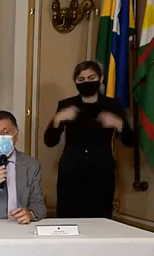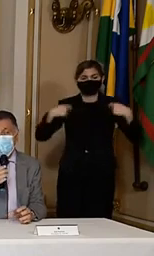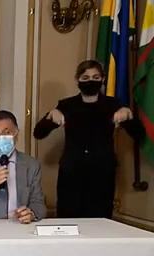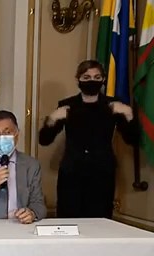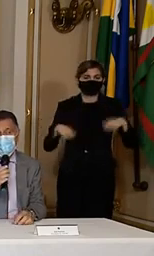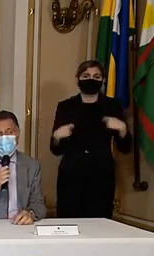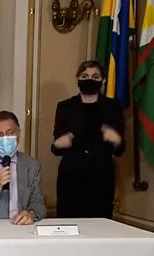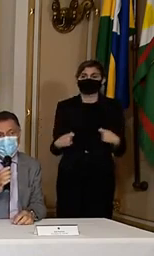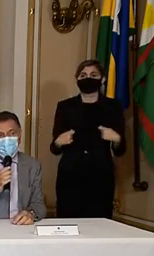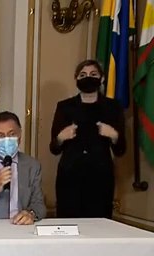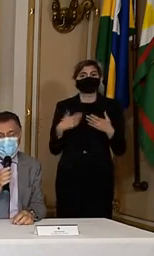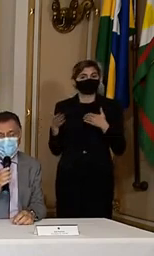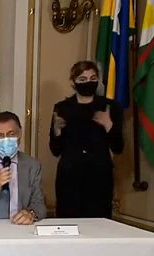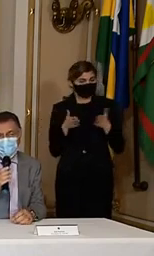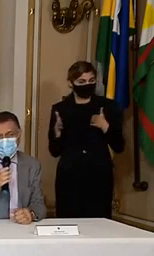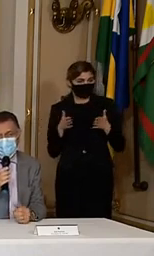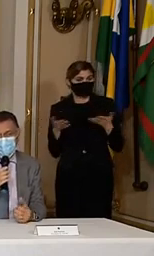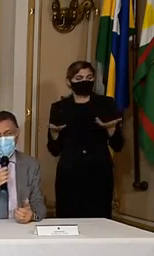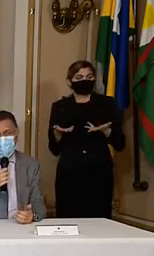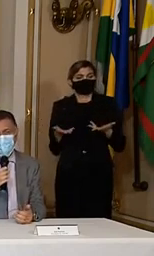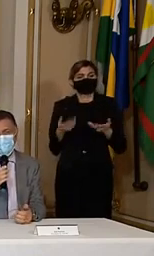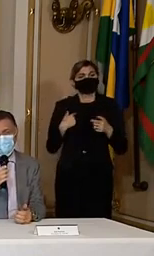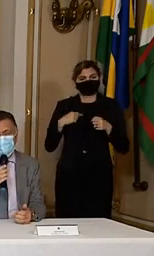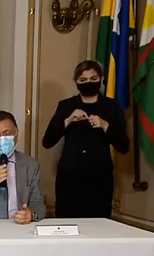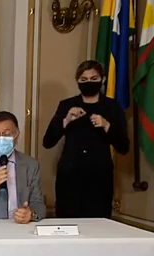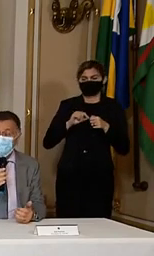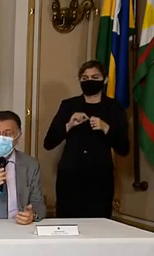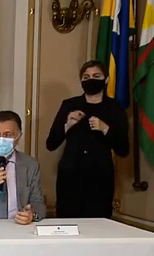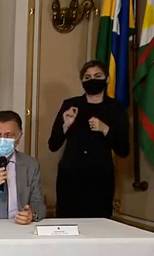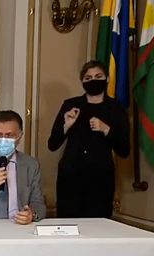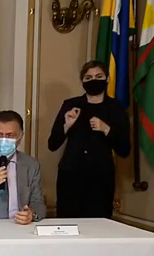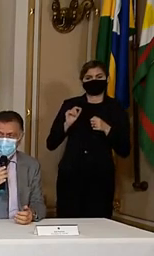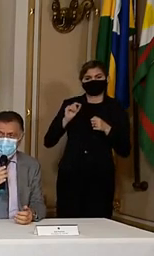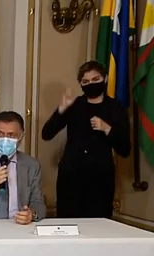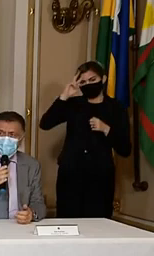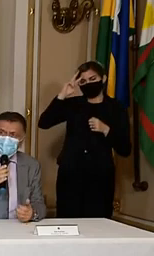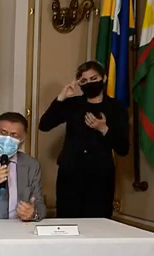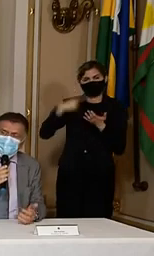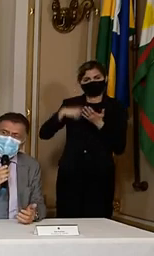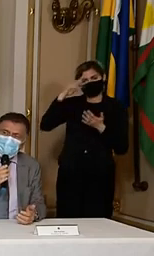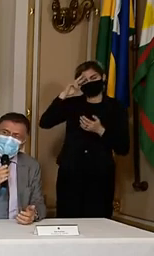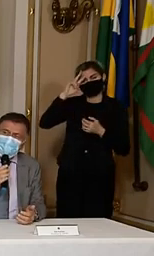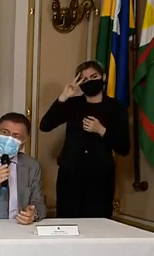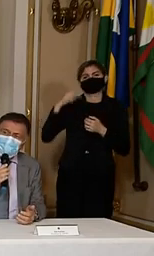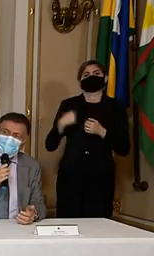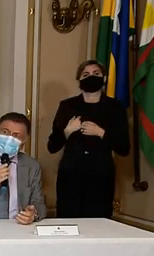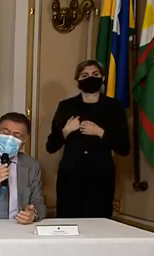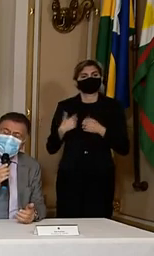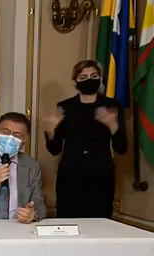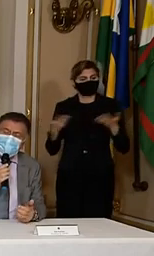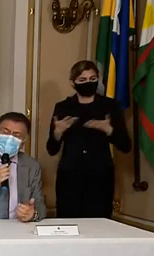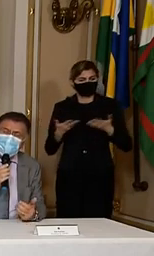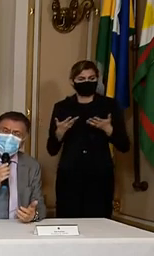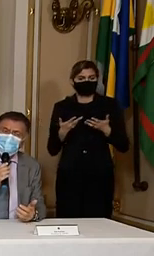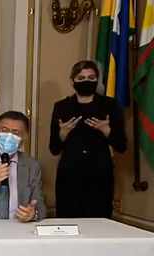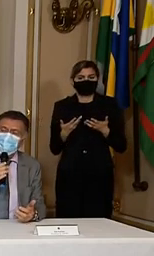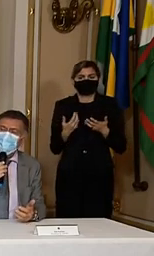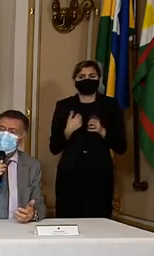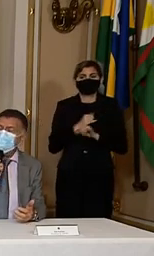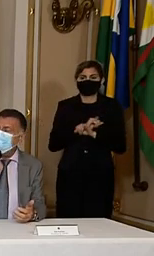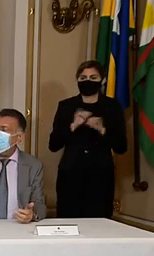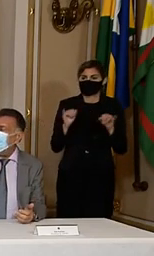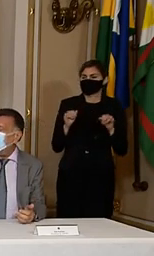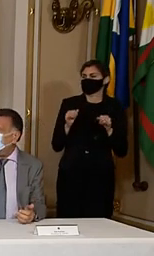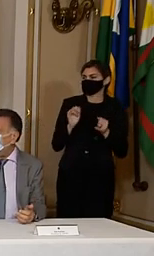e neste momento estamos fazendo um ato histórico um ato que eu lhe